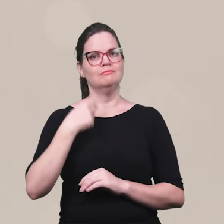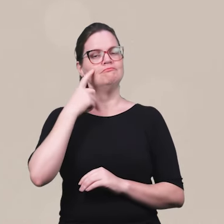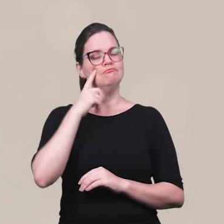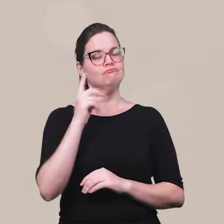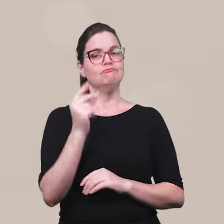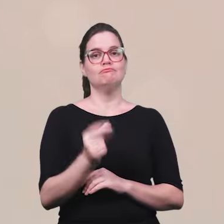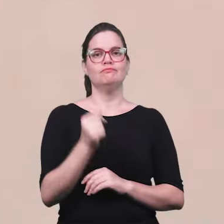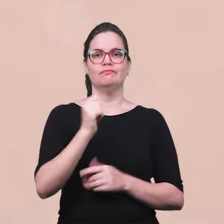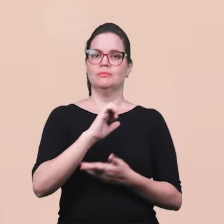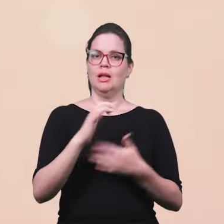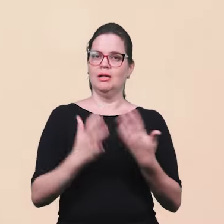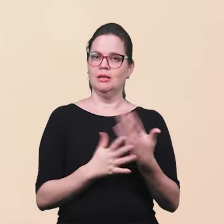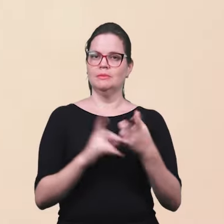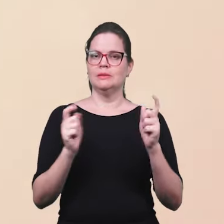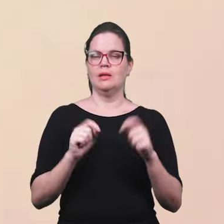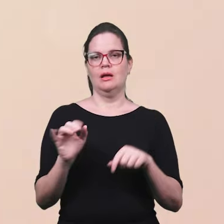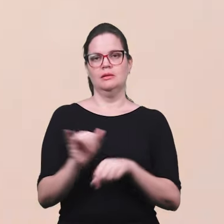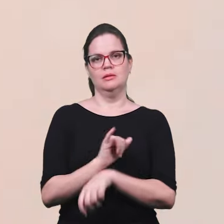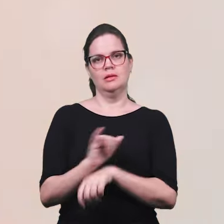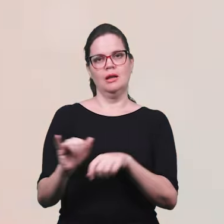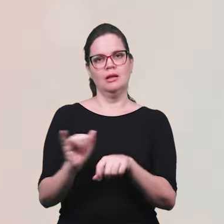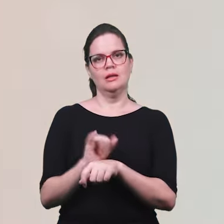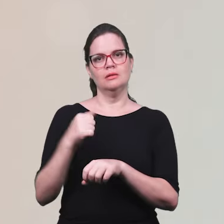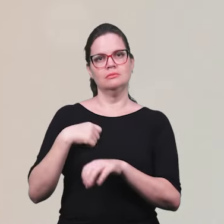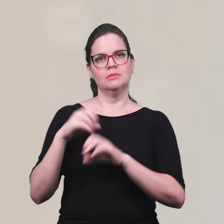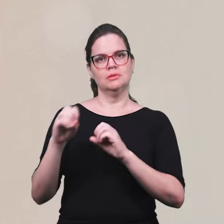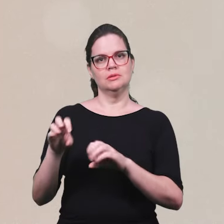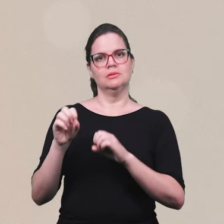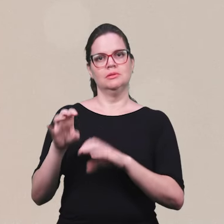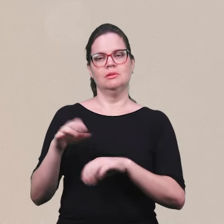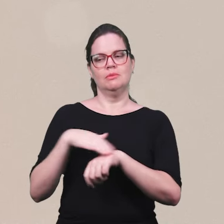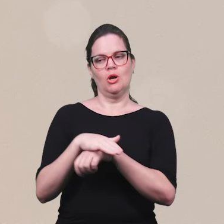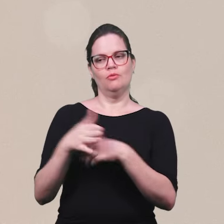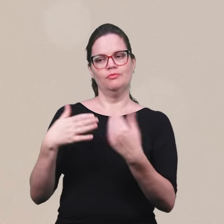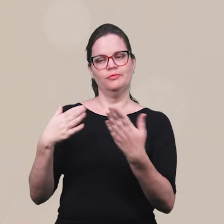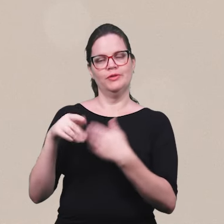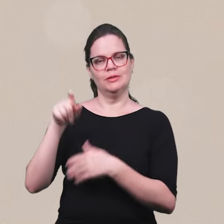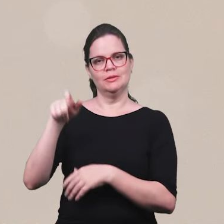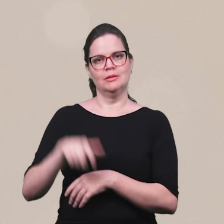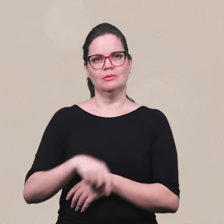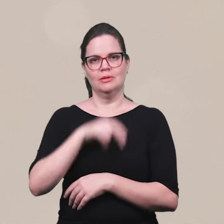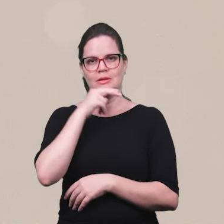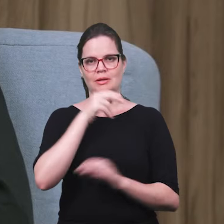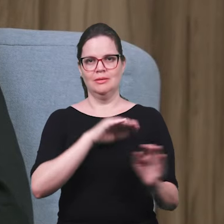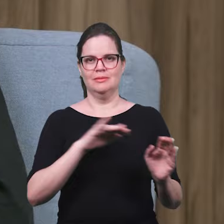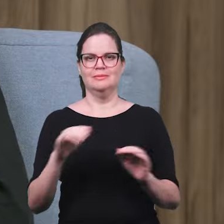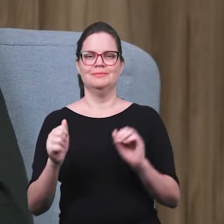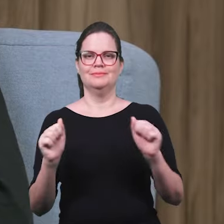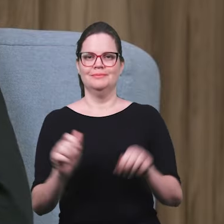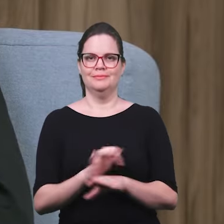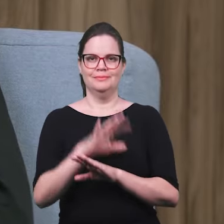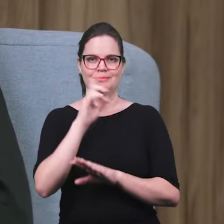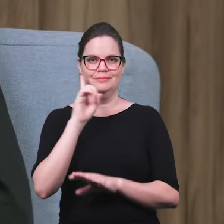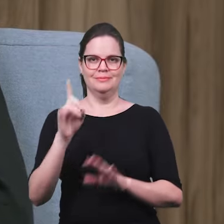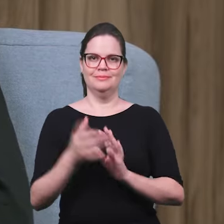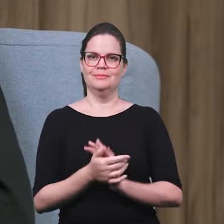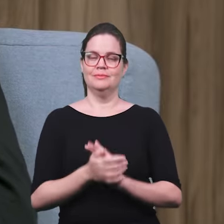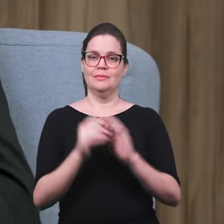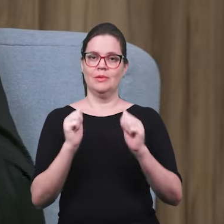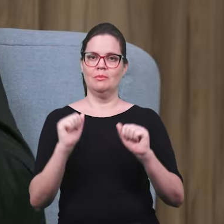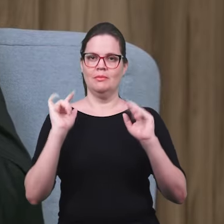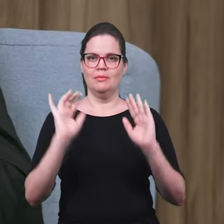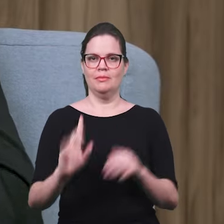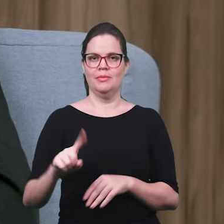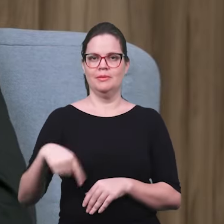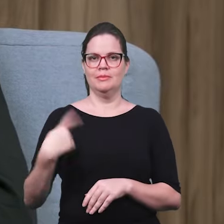foi um dos motivos também que eu vim fazer a Líbia para mim falar com ele. Glória a Deus. É